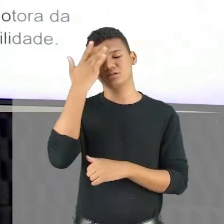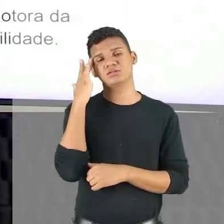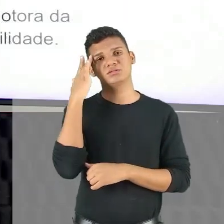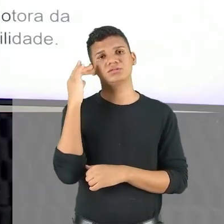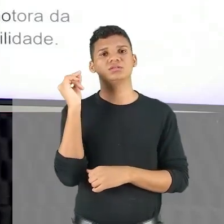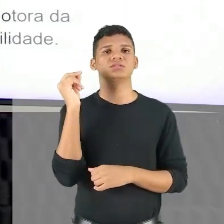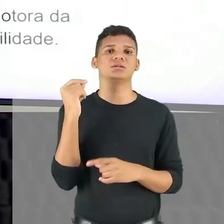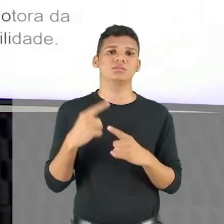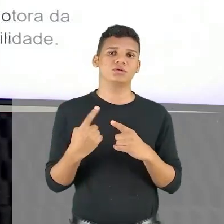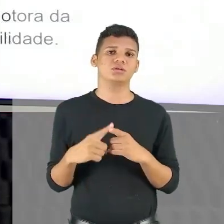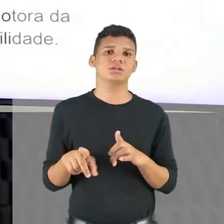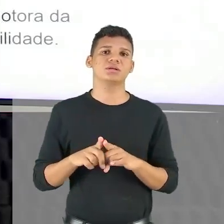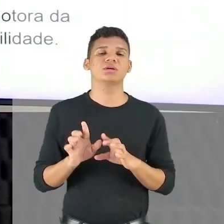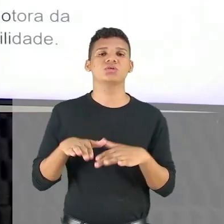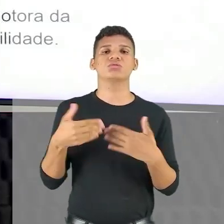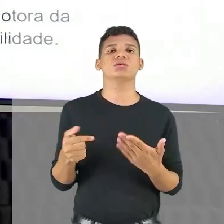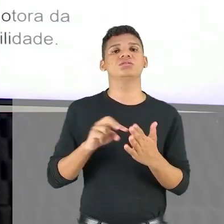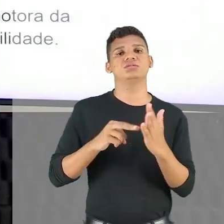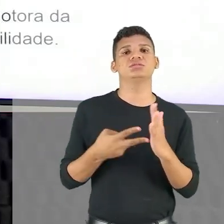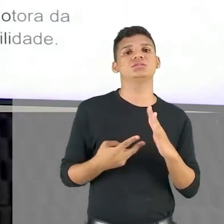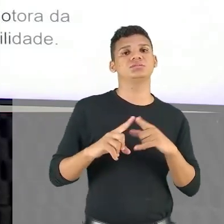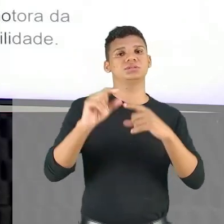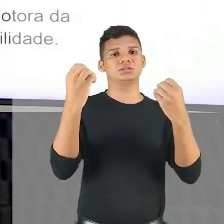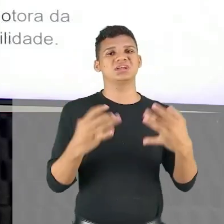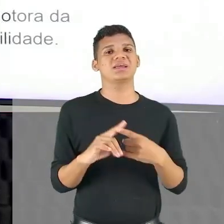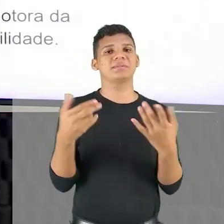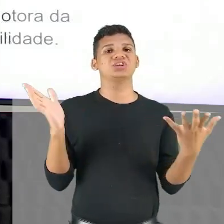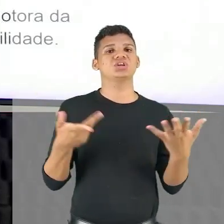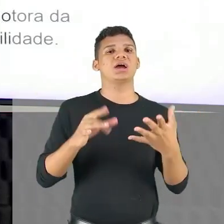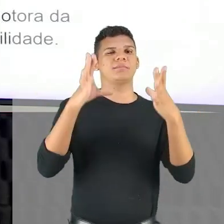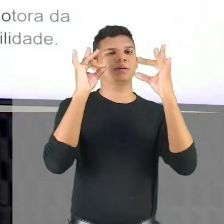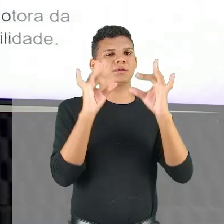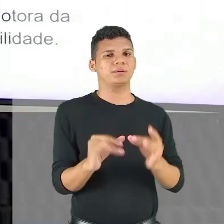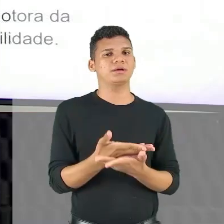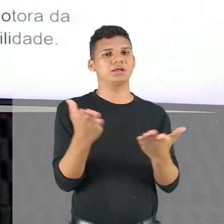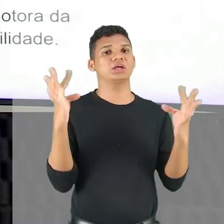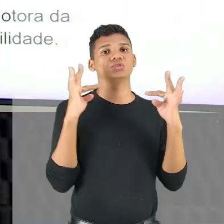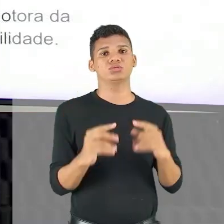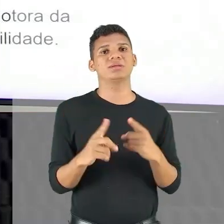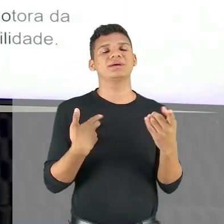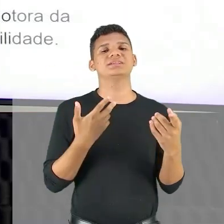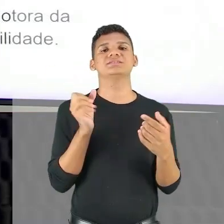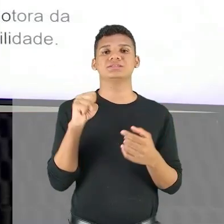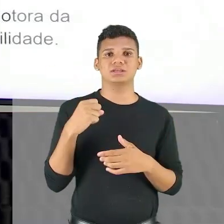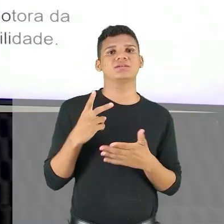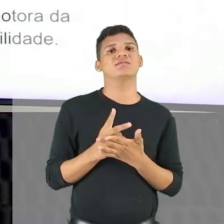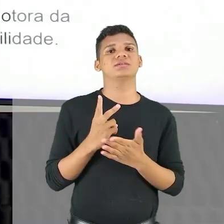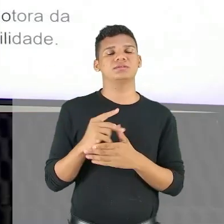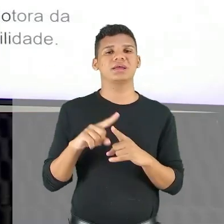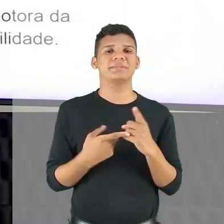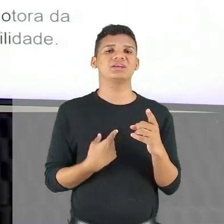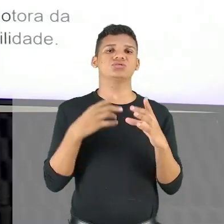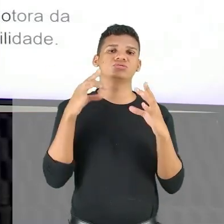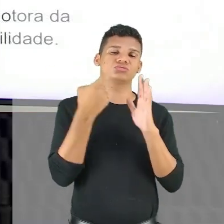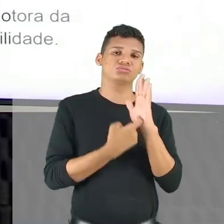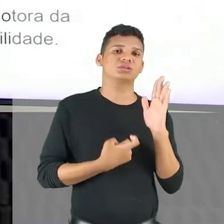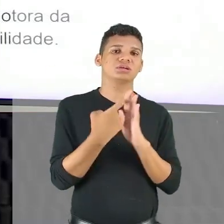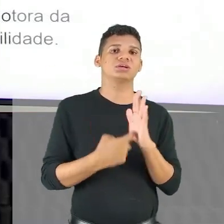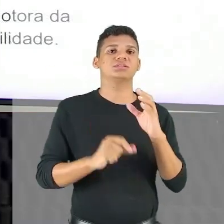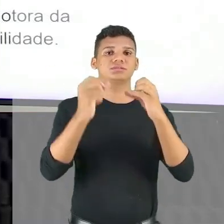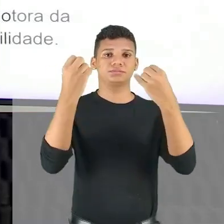nós outros e quais marcas derivam ela. Mas aqui eu já te detalhei tudo. É assim que se faz. Então, no texto, a